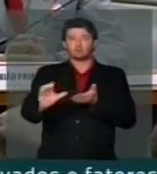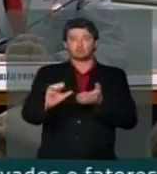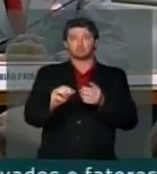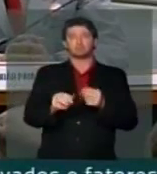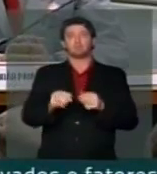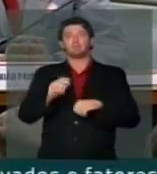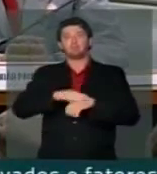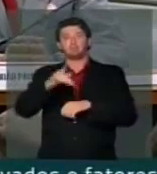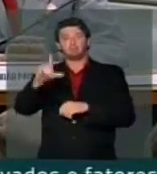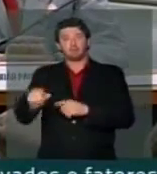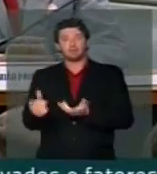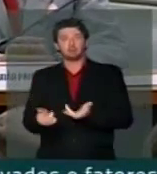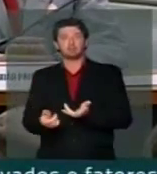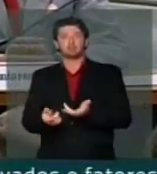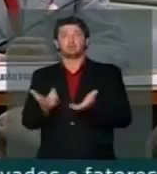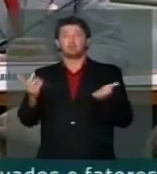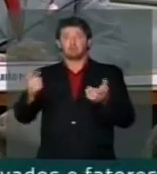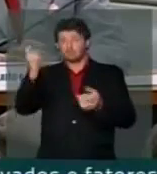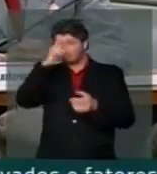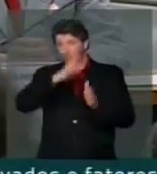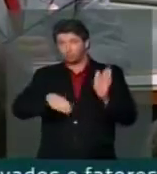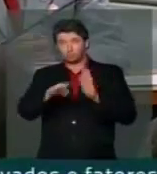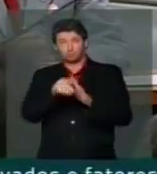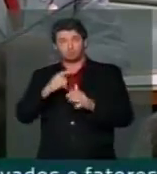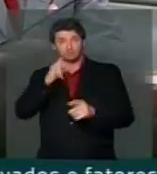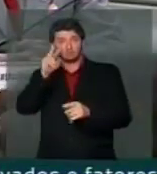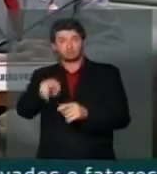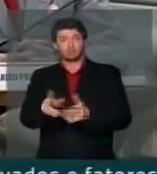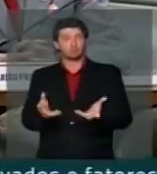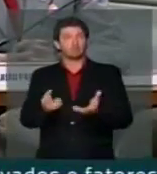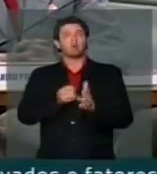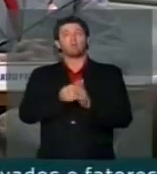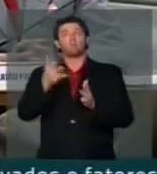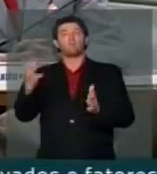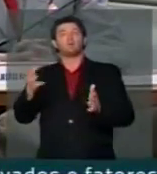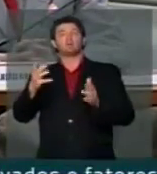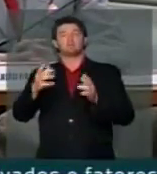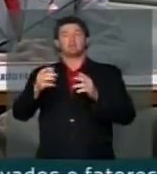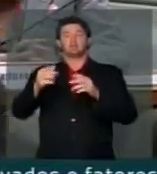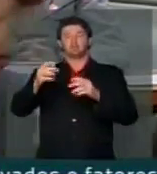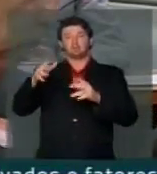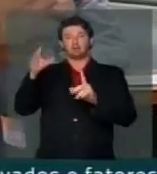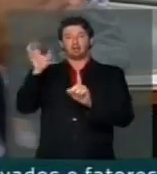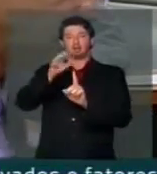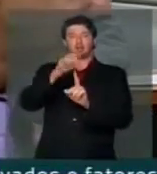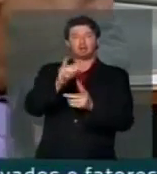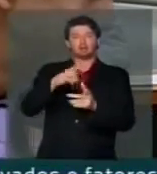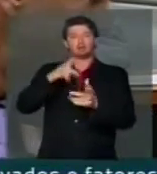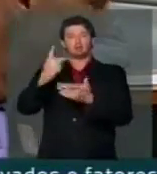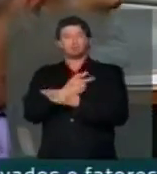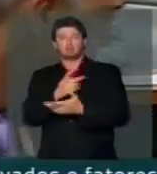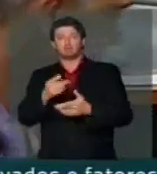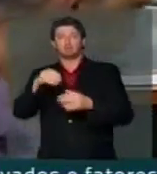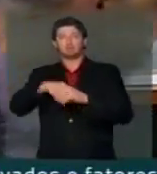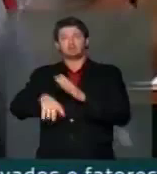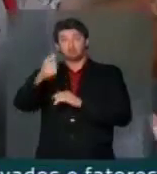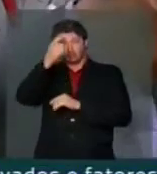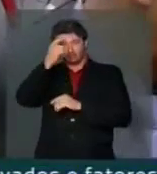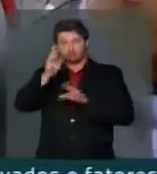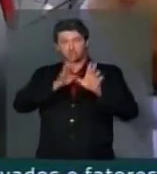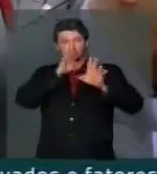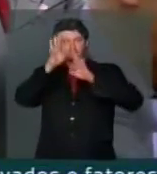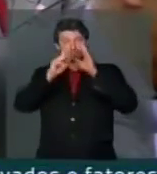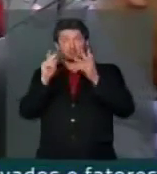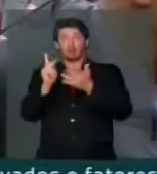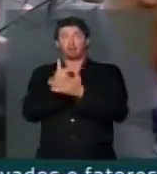vez maior, enfim, todas essas dificuldades que a gente encontra. Aí vem um volume de interferência calçada na lógica da casuística,